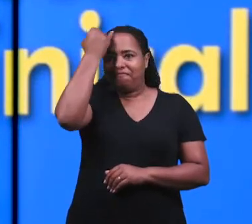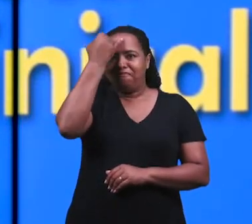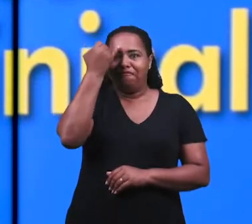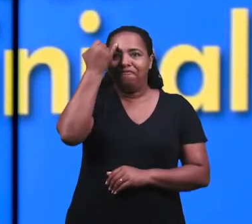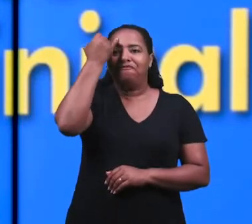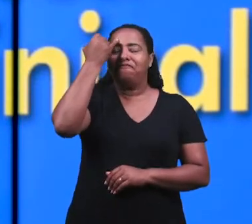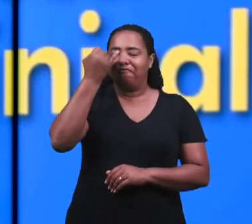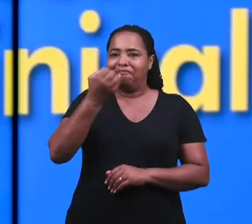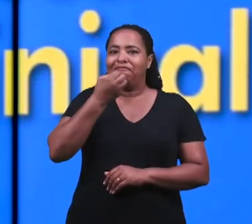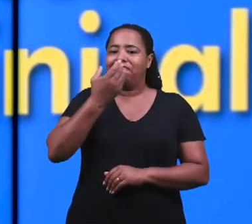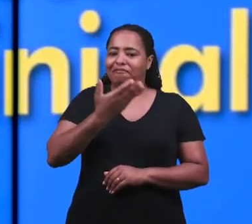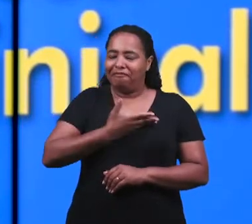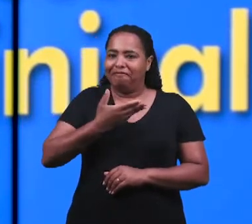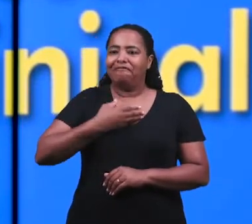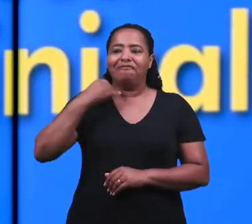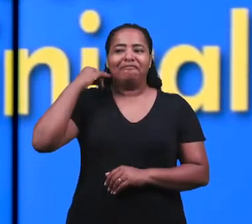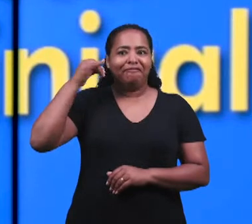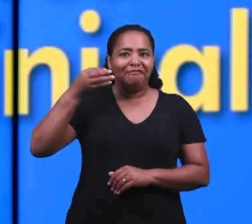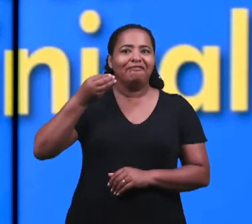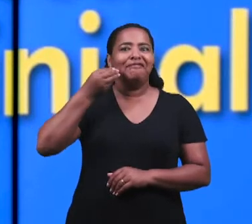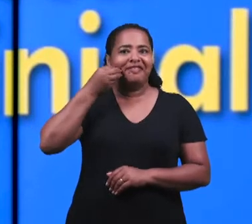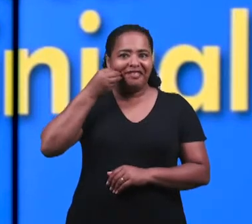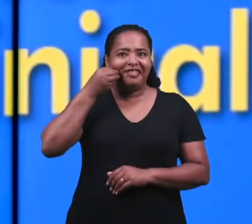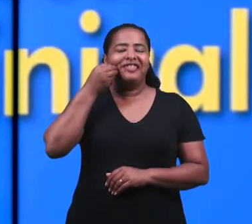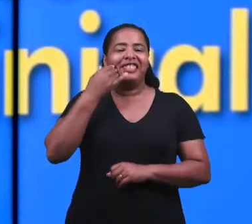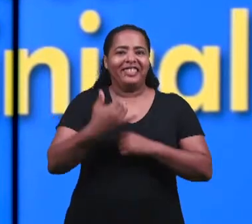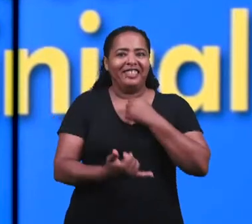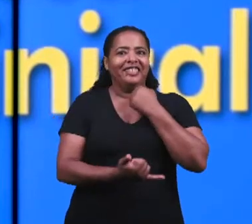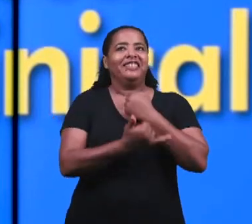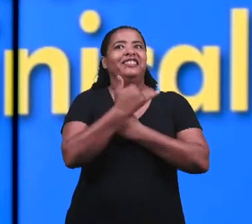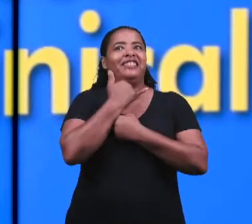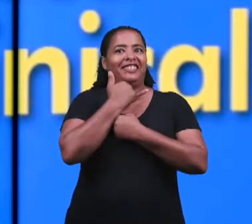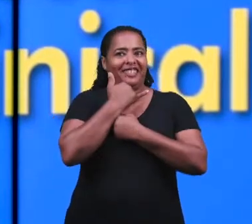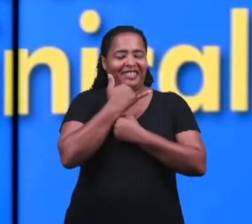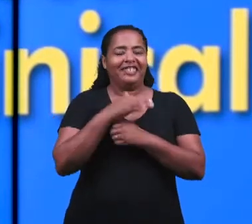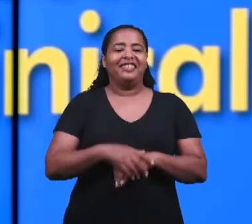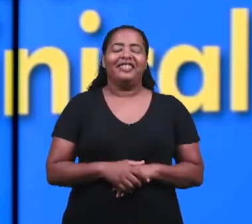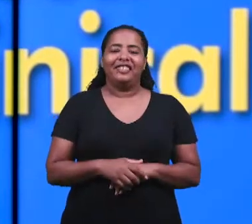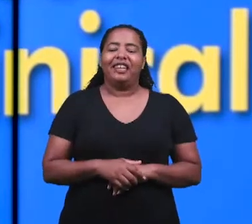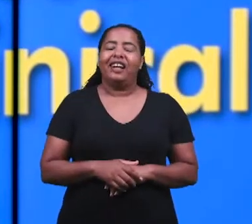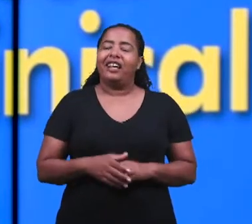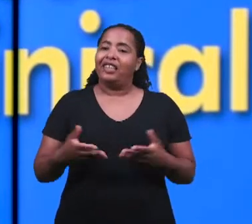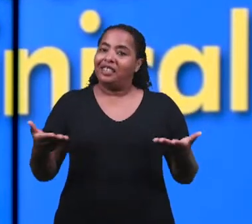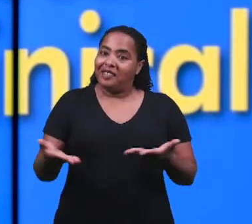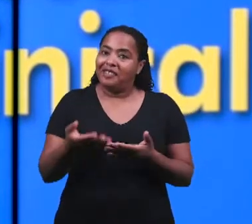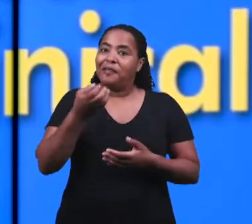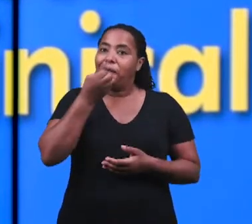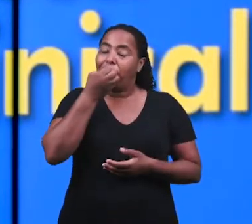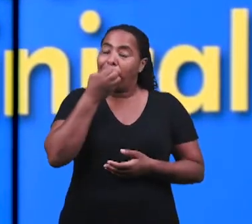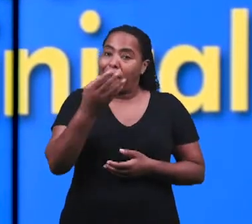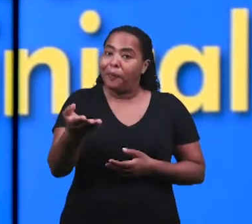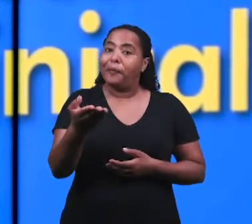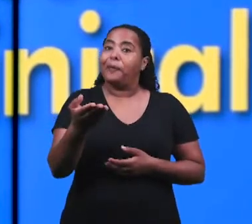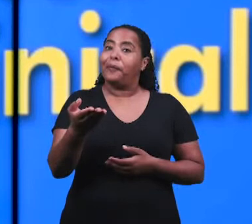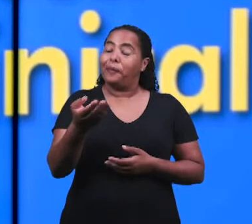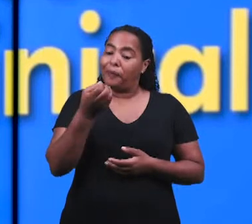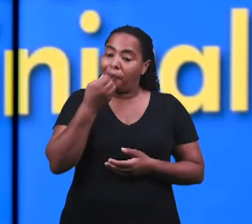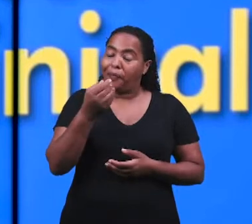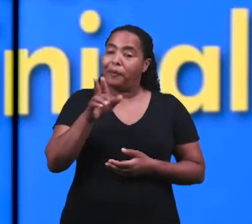colocado ali, conforme é cantado, né, pelas nossas crianças. Também muito bem colocado